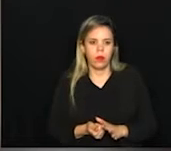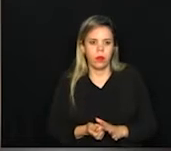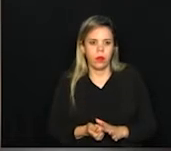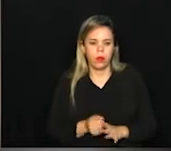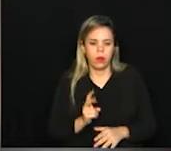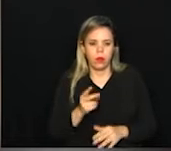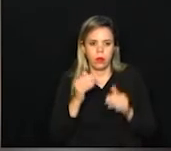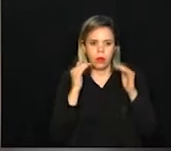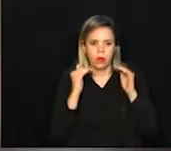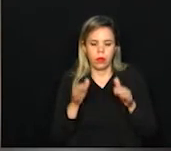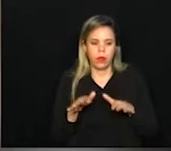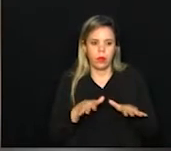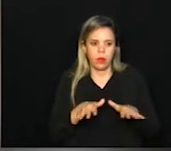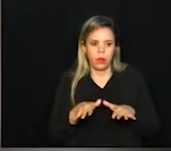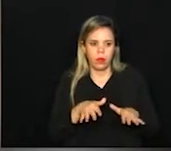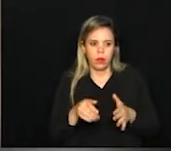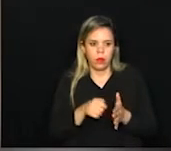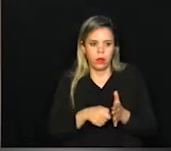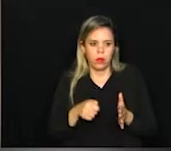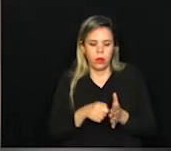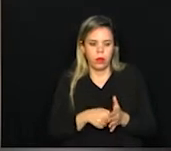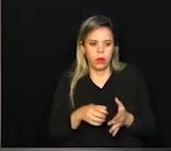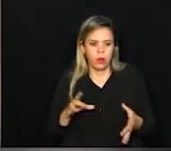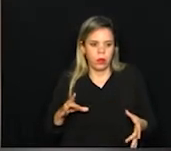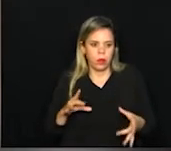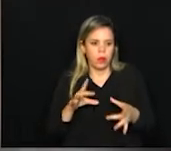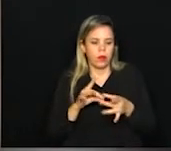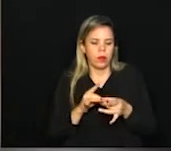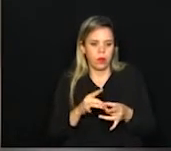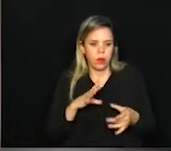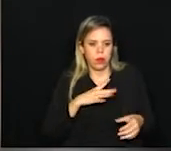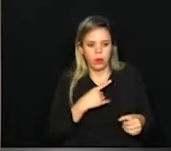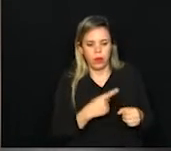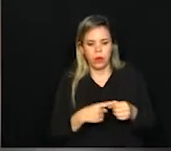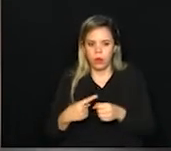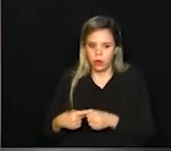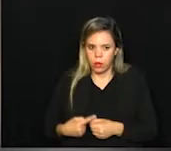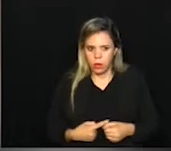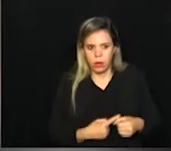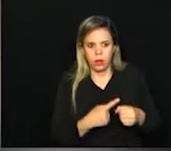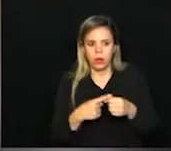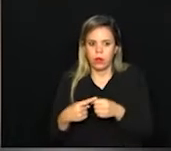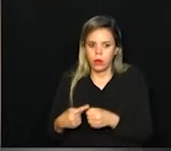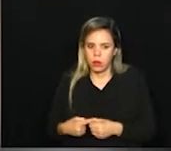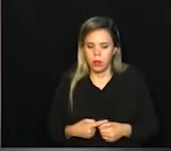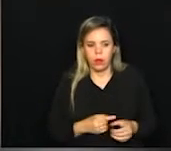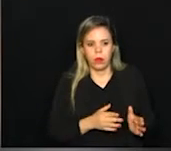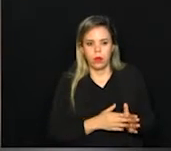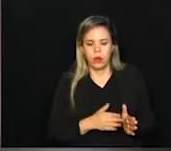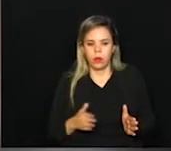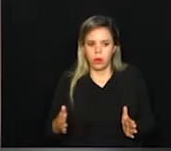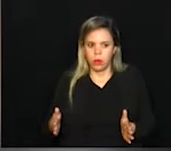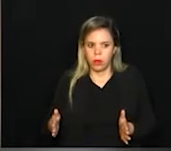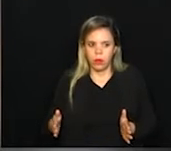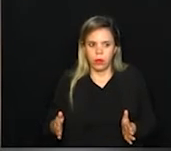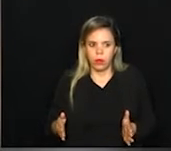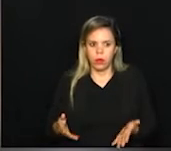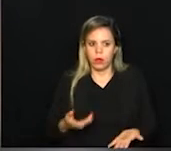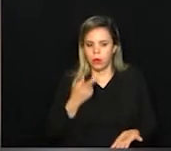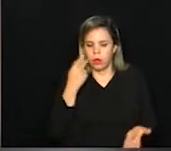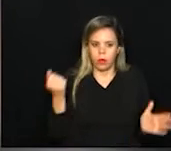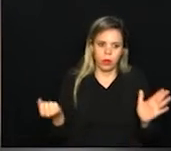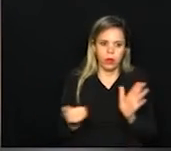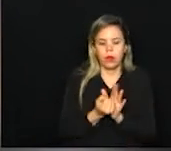vamos seguir mobilizados e nessa grande parceria com os municípios para a sequência desse período. Portanto, quero aqui